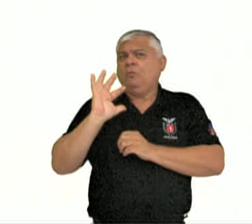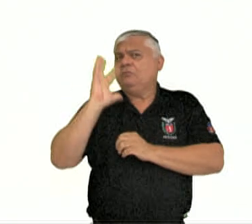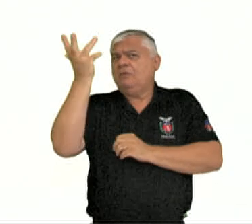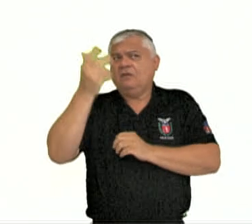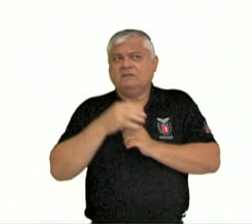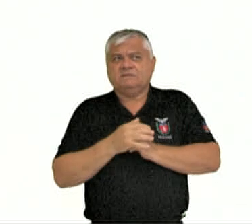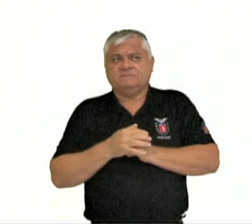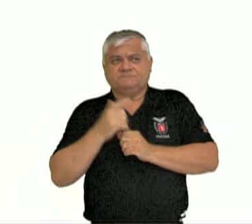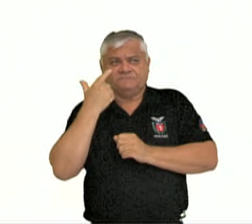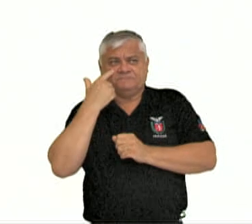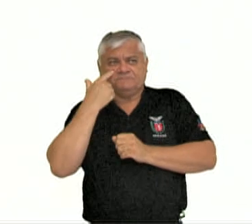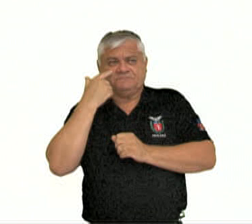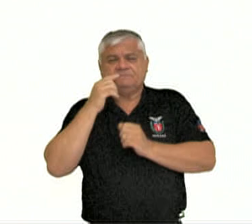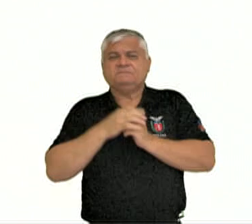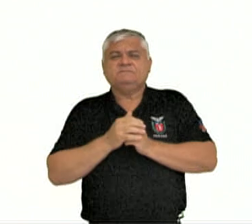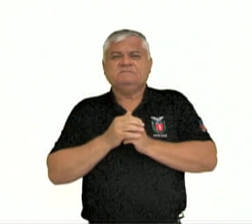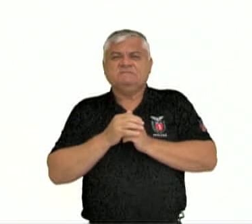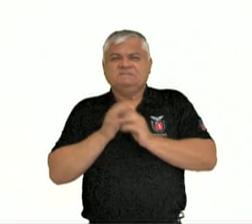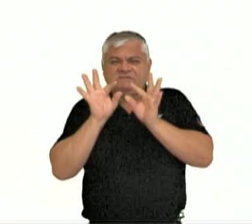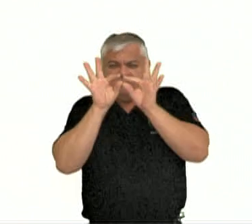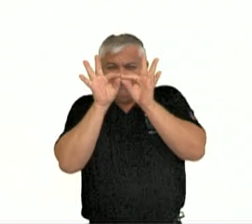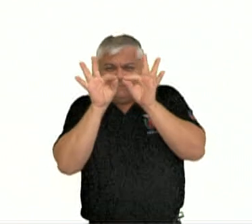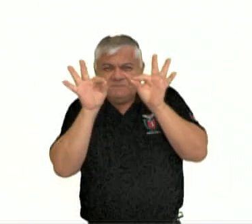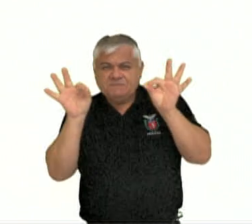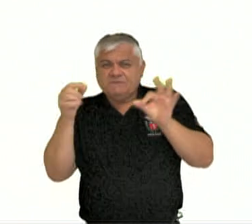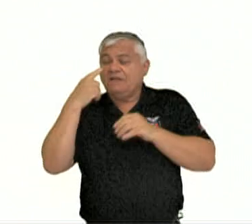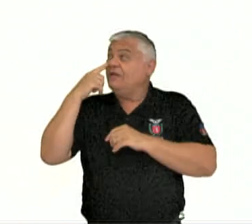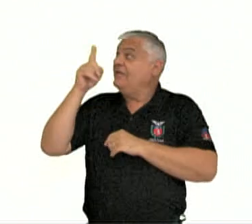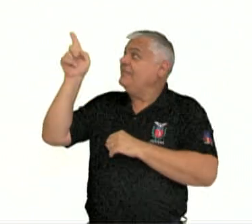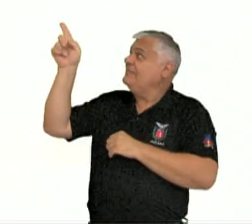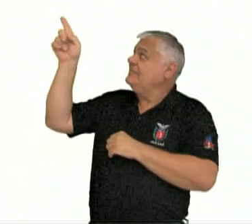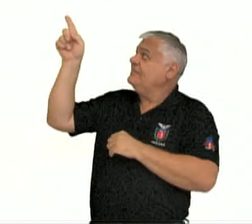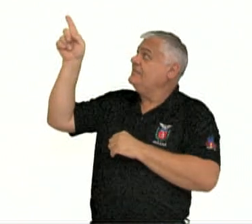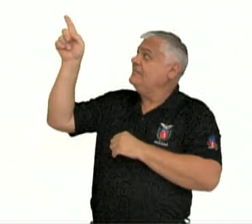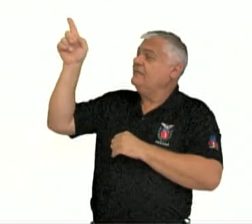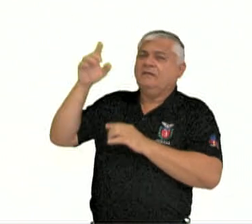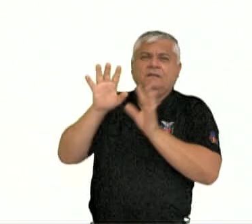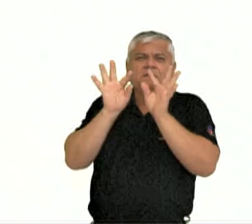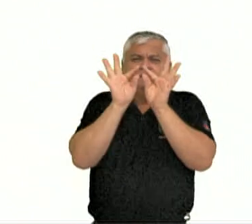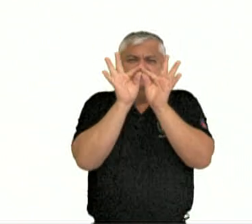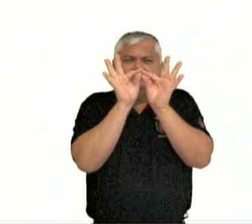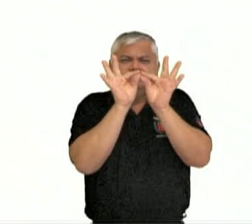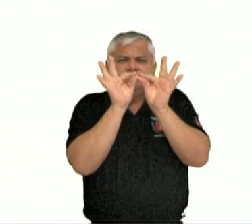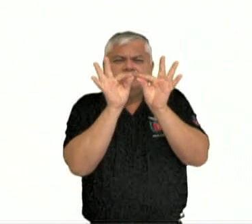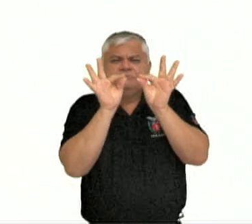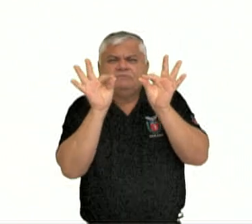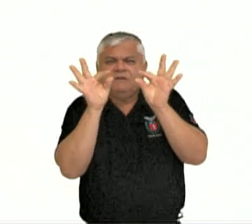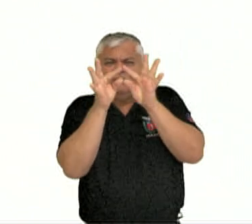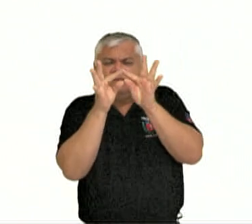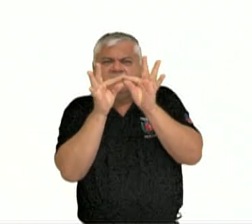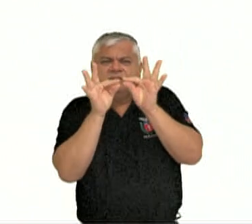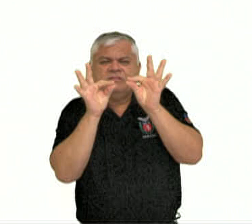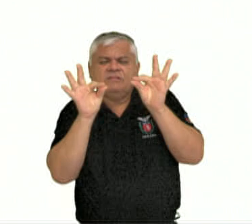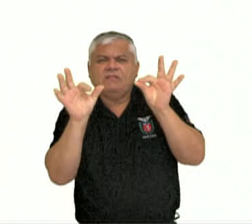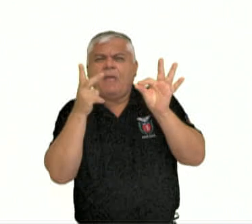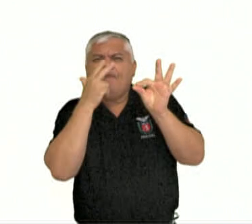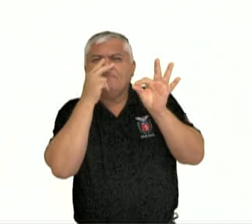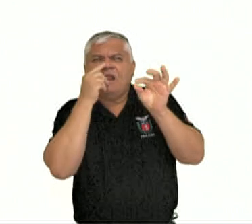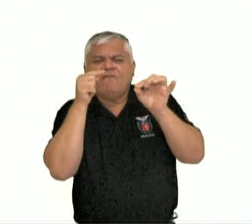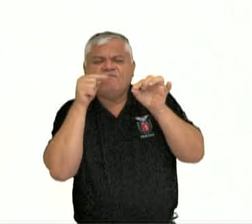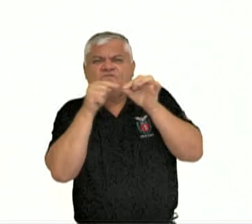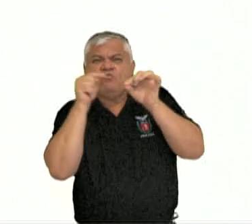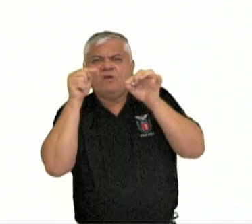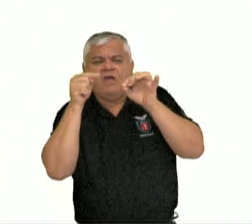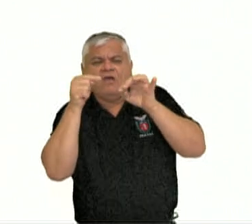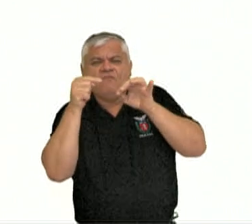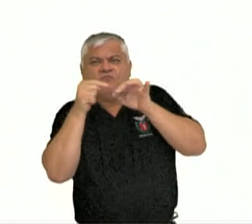Nessa região, né, na parte mais fininha ali da imagem, né, ele possui uma parte apical como se fosse perfurante, que